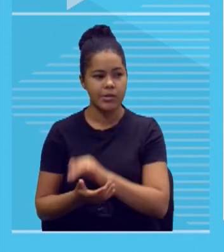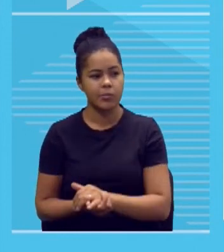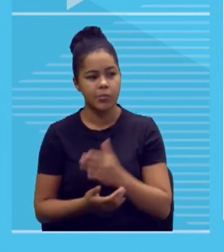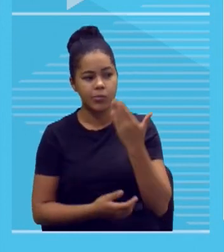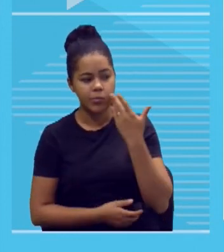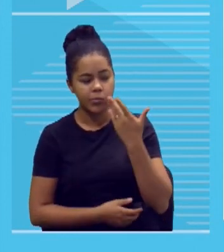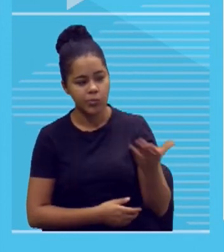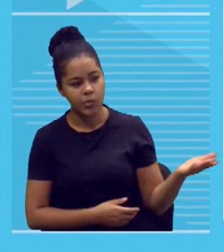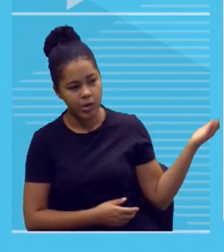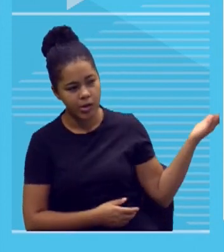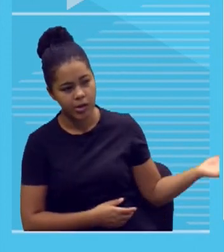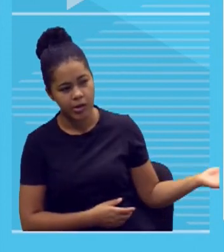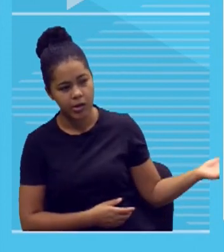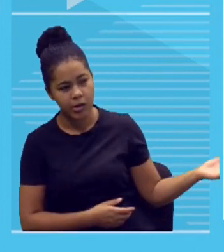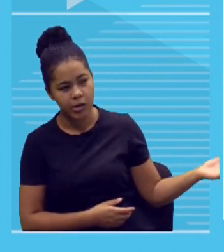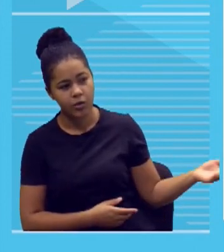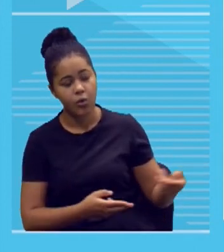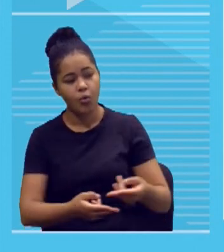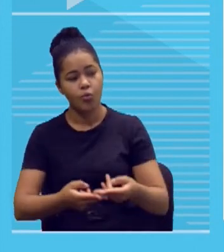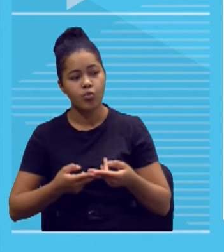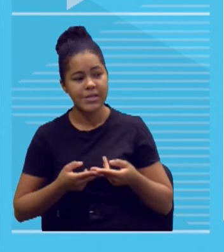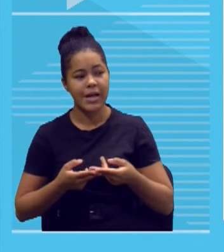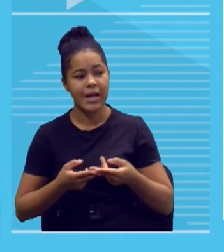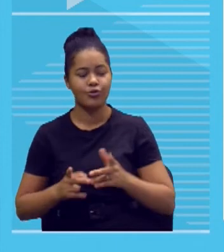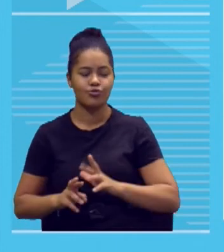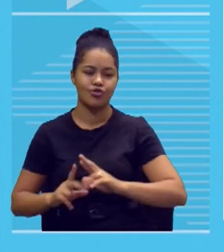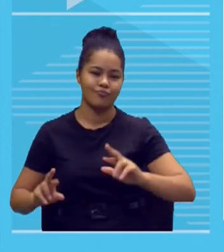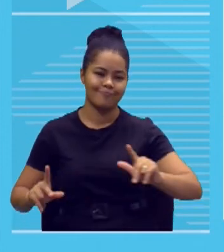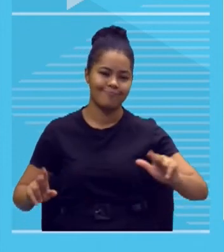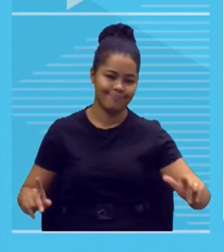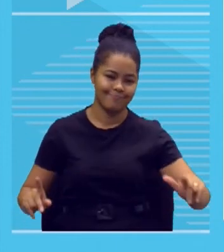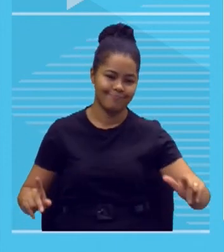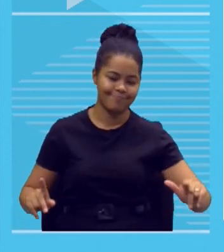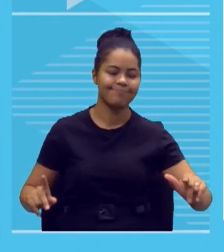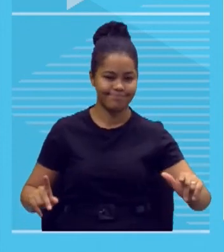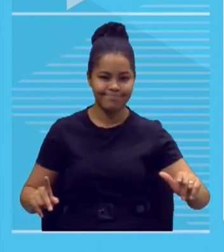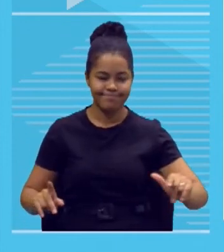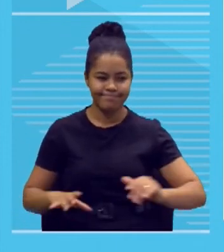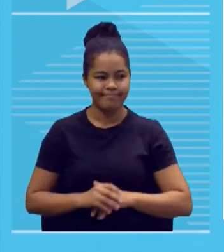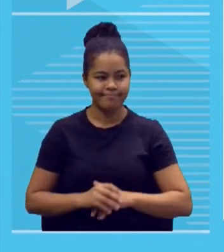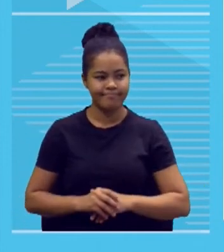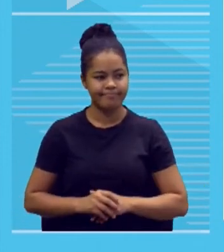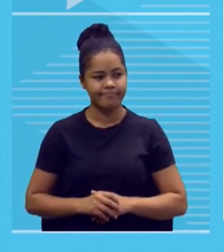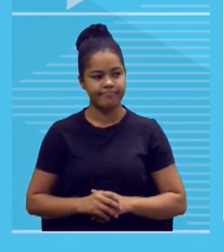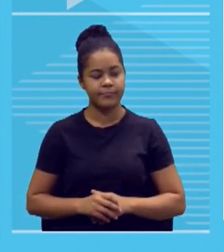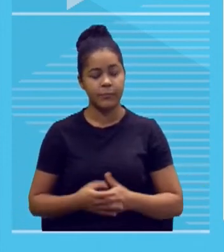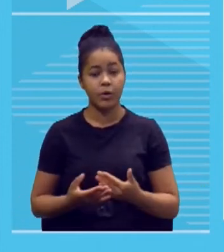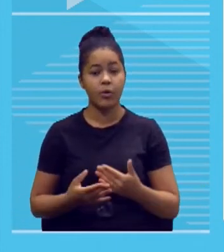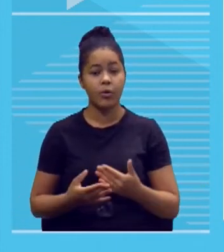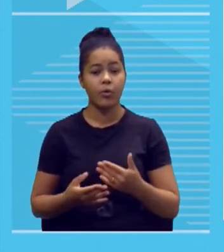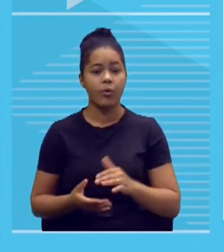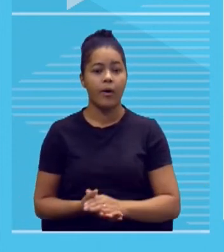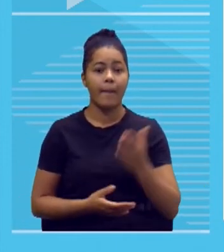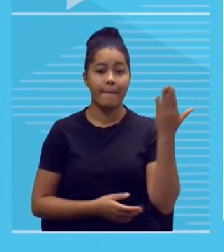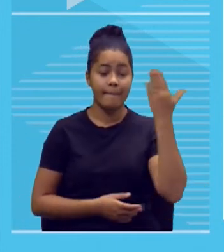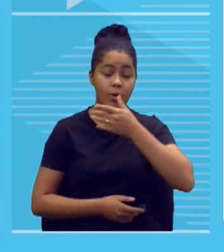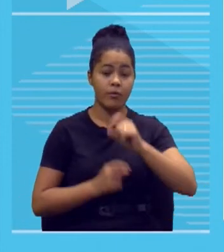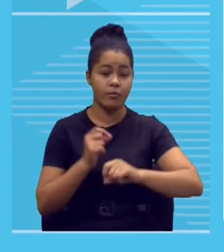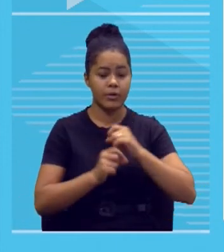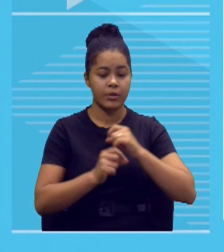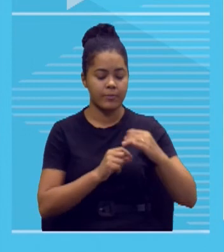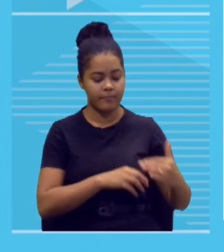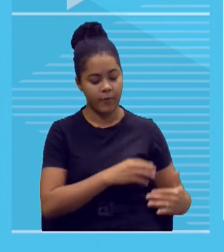para outro isso aqui a nadadeira da baleia para outra isso aqui são evidências evolutivas evidências do